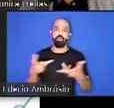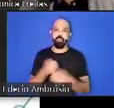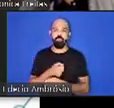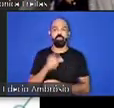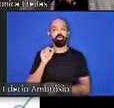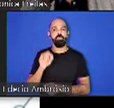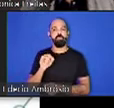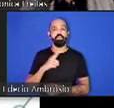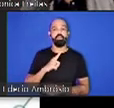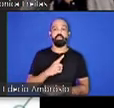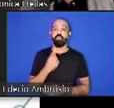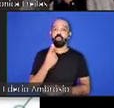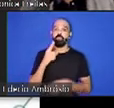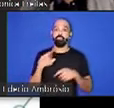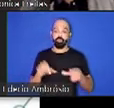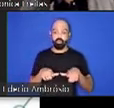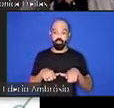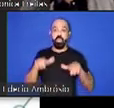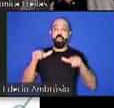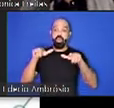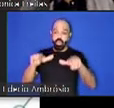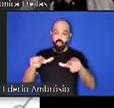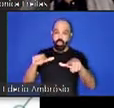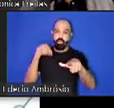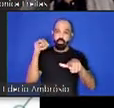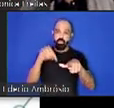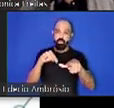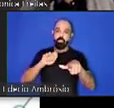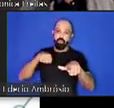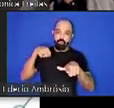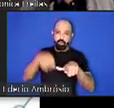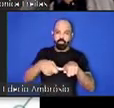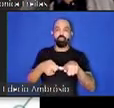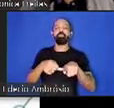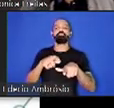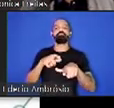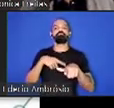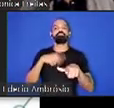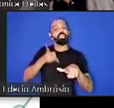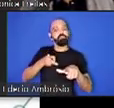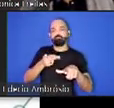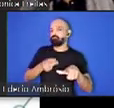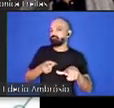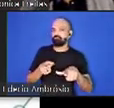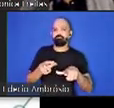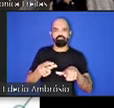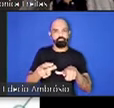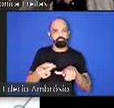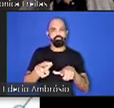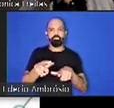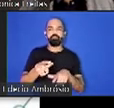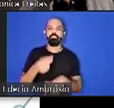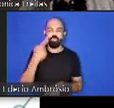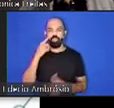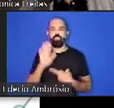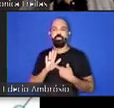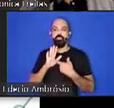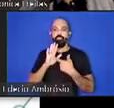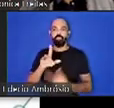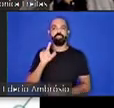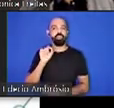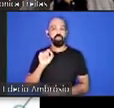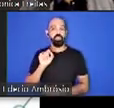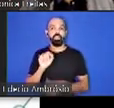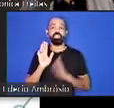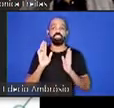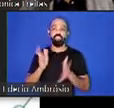você recebe um fellowship, você se torna um humboldtiano, você é sempre um humboldtiano. E eu vou mostrar que uma vez que você